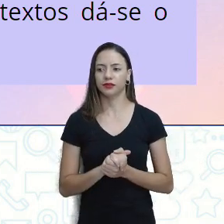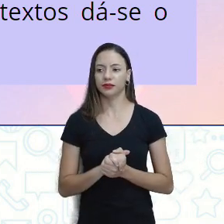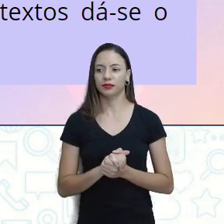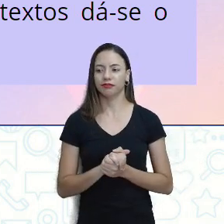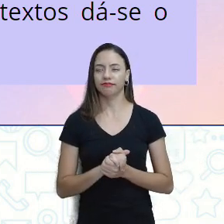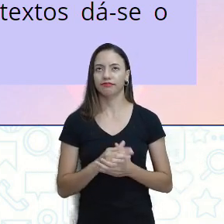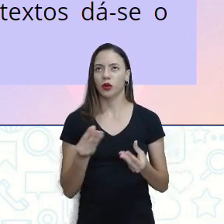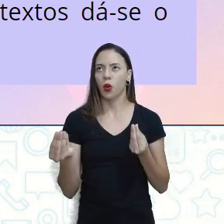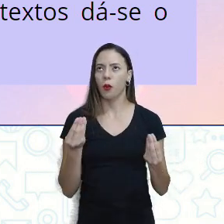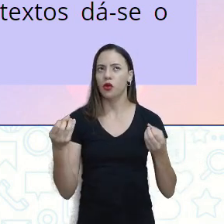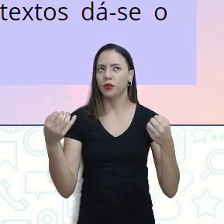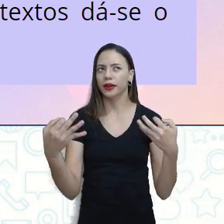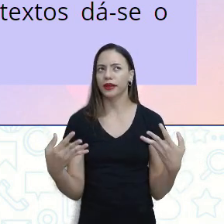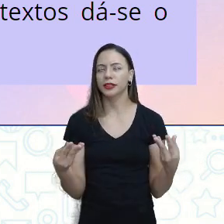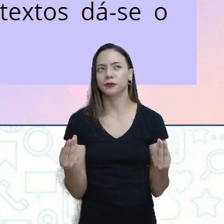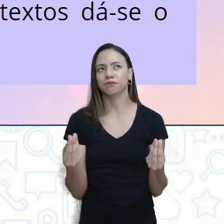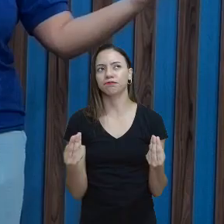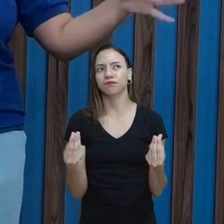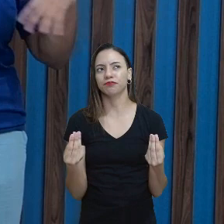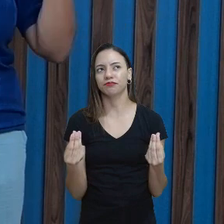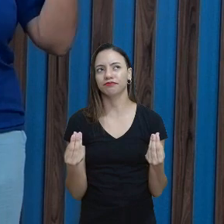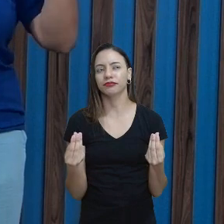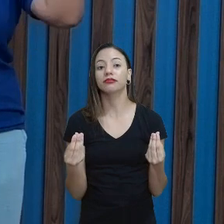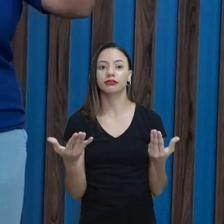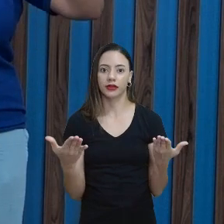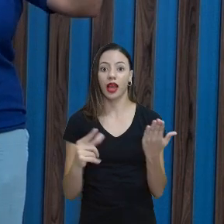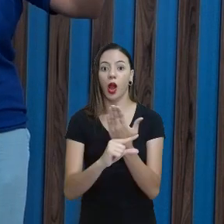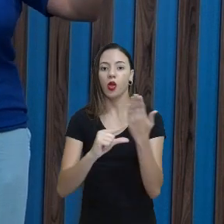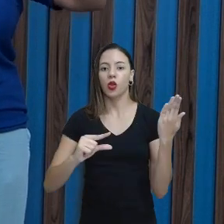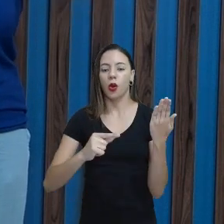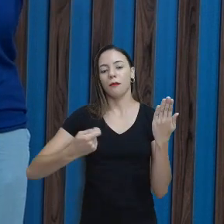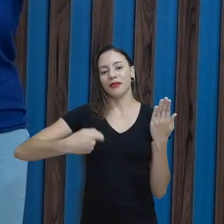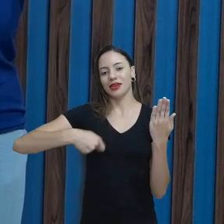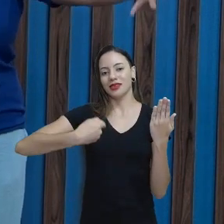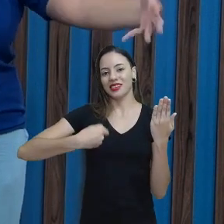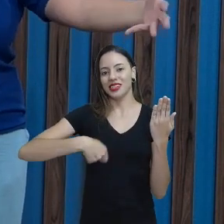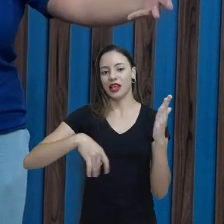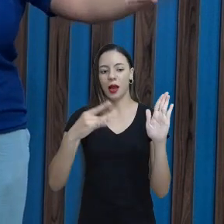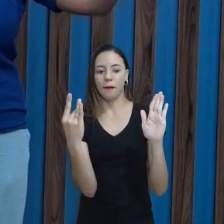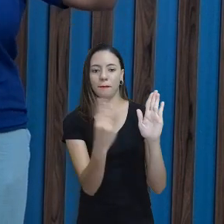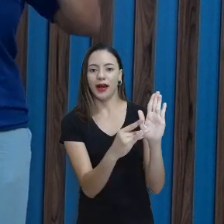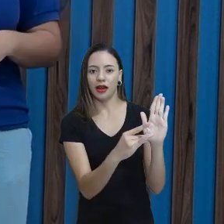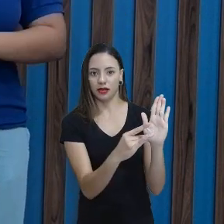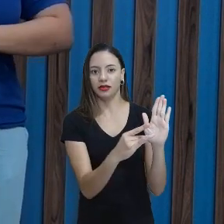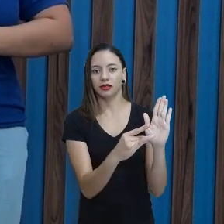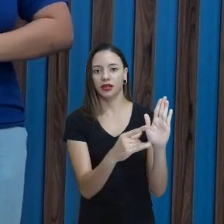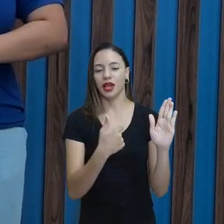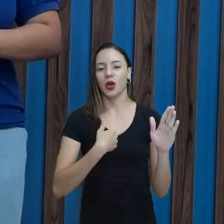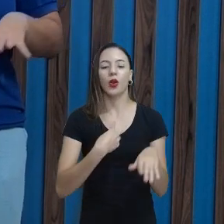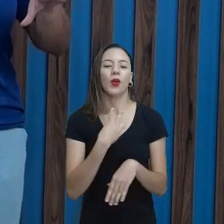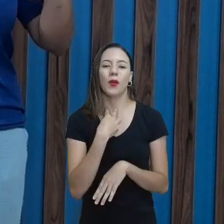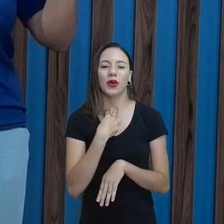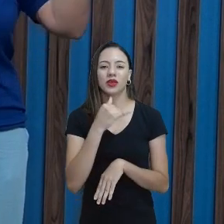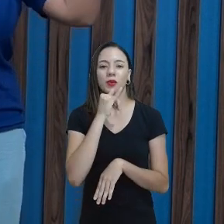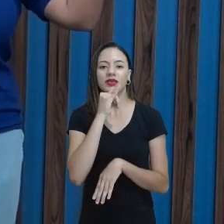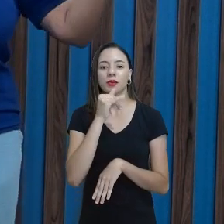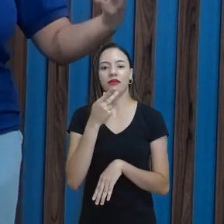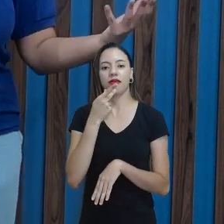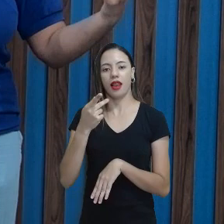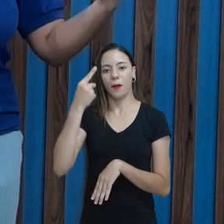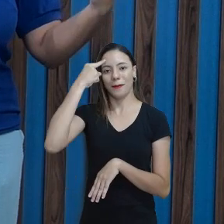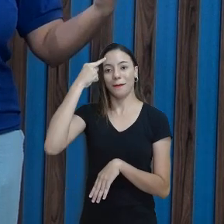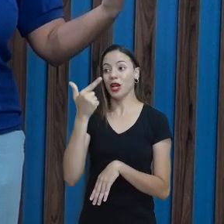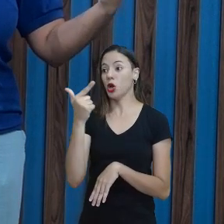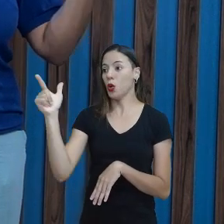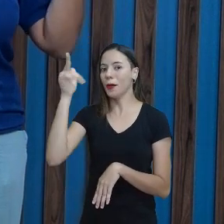como eu posso dizer, marcada de autoria, né? O autor precisa ser explicitado. Eu não posso citar o pensamento de